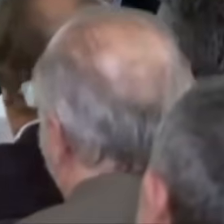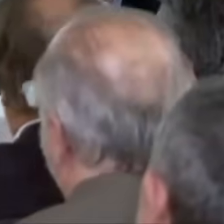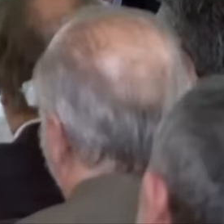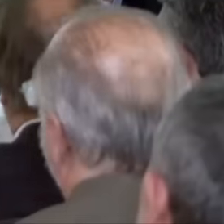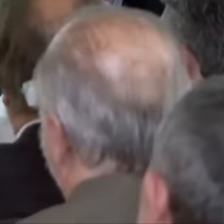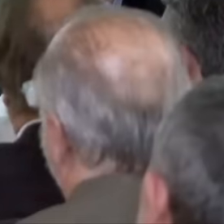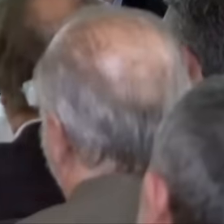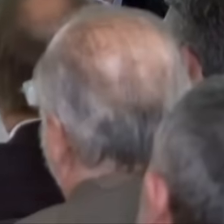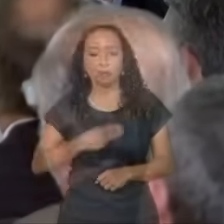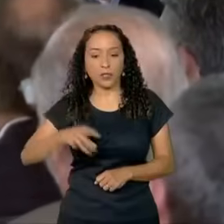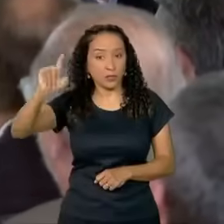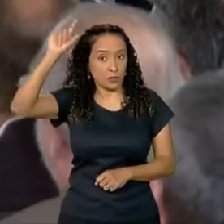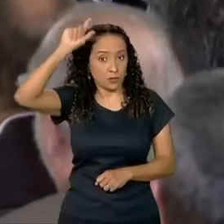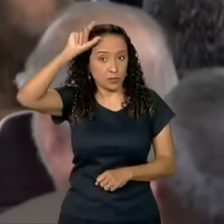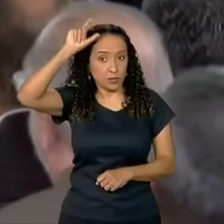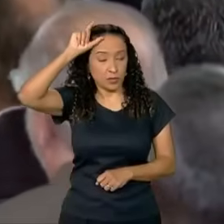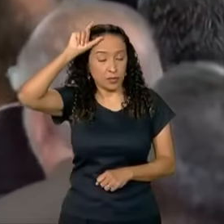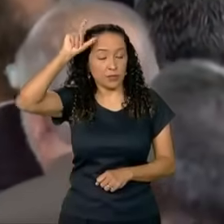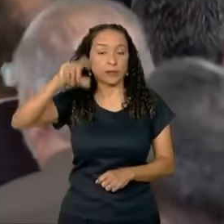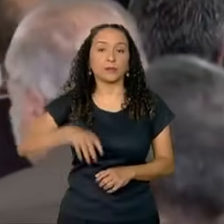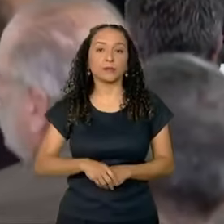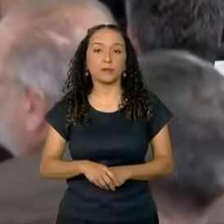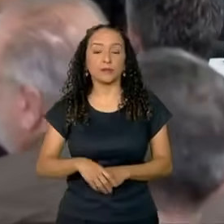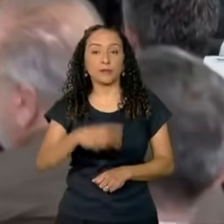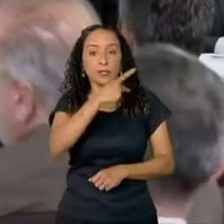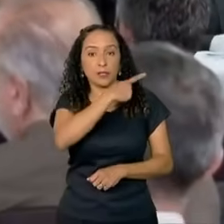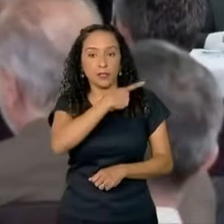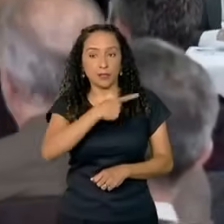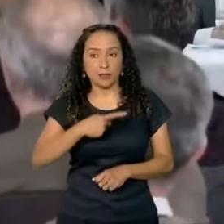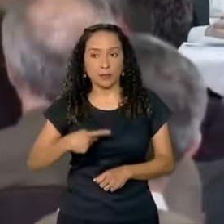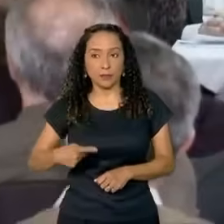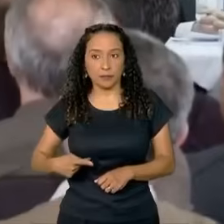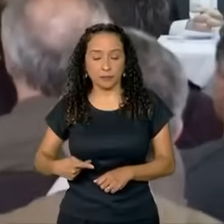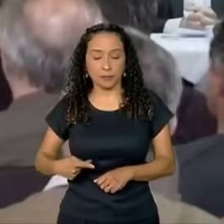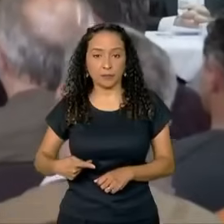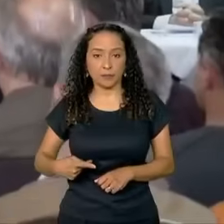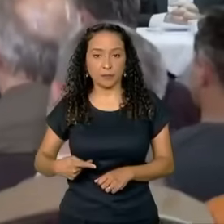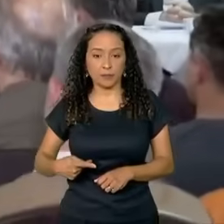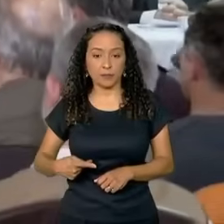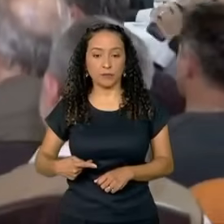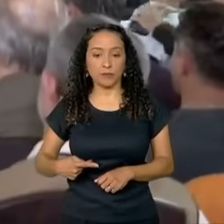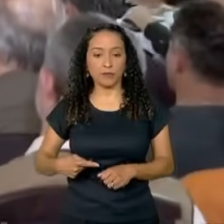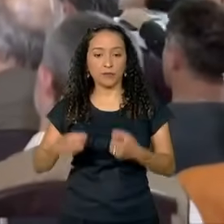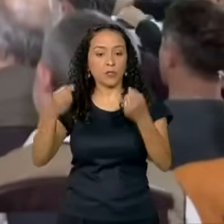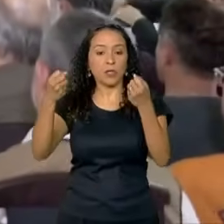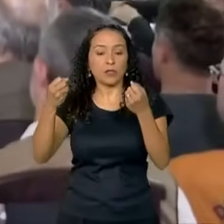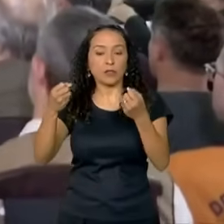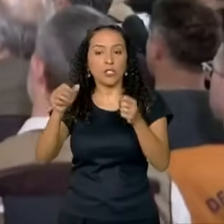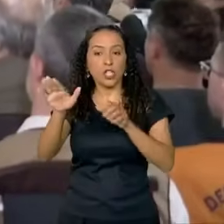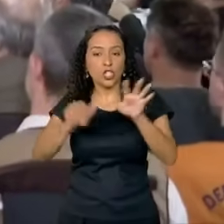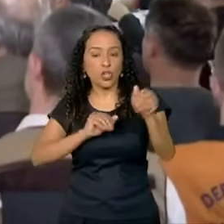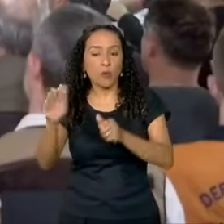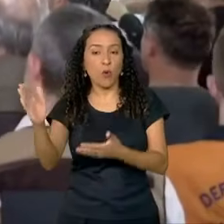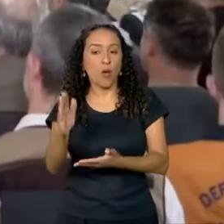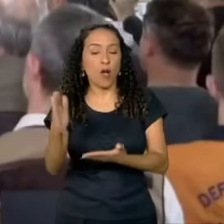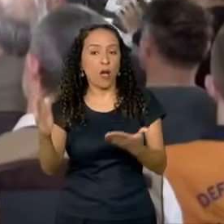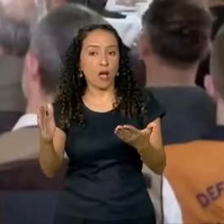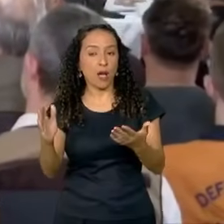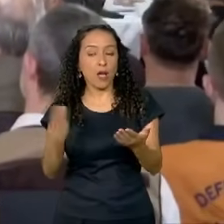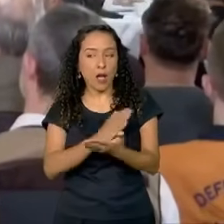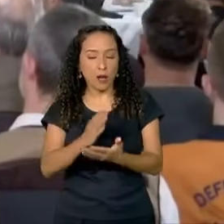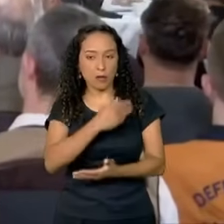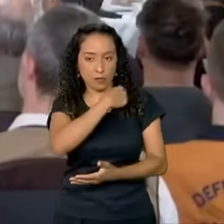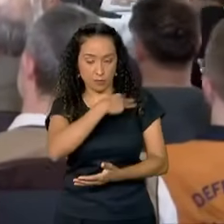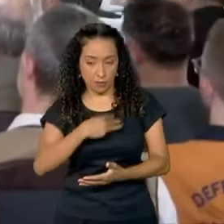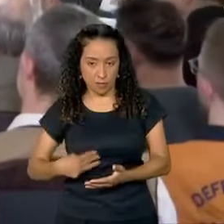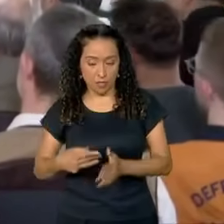Ministro Valdez, o presidente designou alguns ministros para que a gente viesse antes para o Rio Grande do Sul